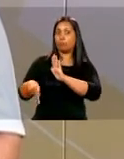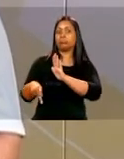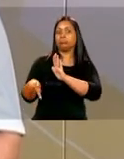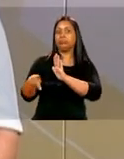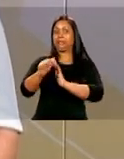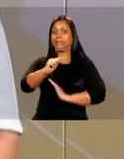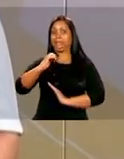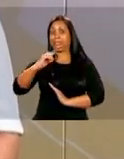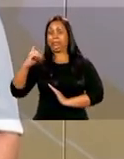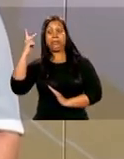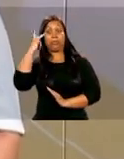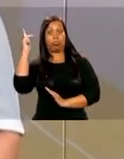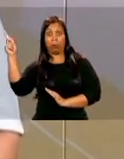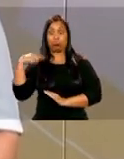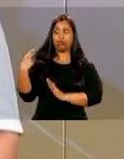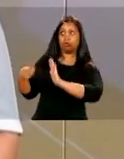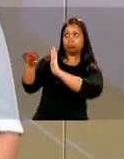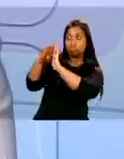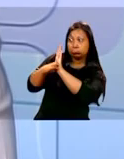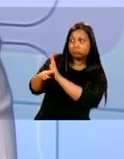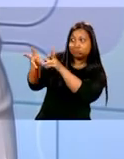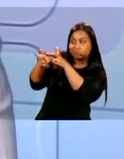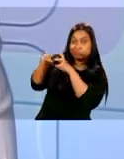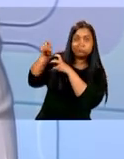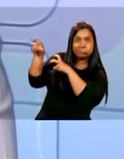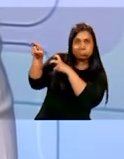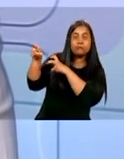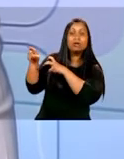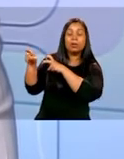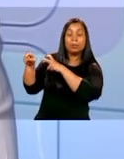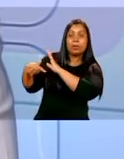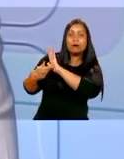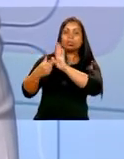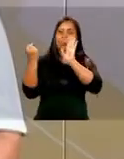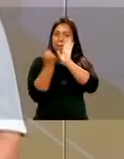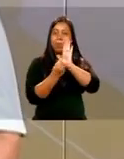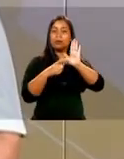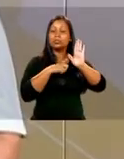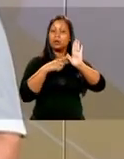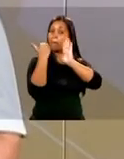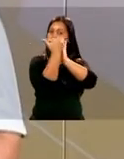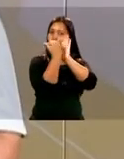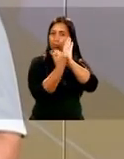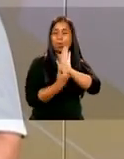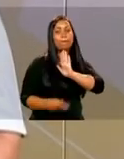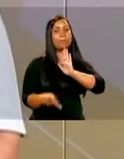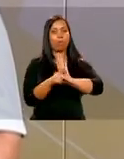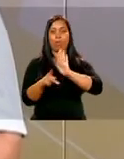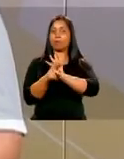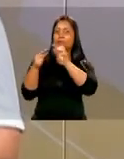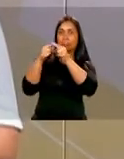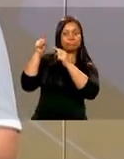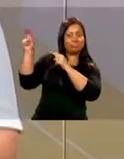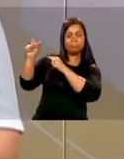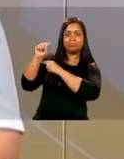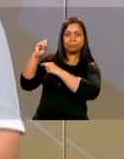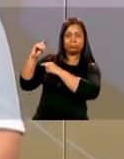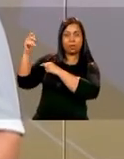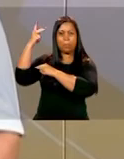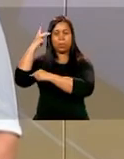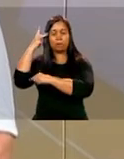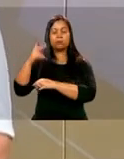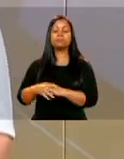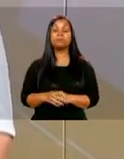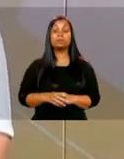Paulo, né, para que a gente possa, né, fazer o uso dessa marca. A gente tem um protocolo de atendimento que visa muito a questão